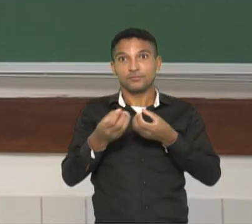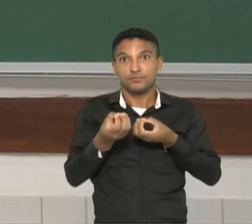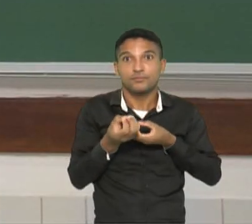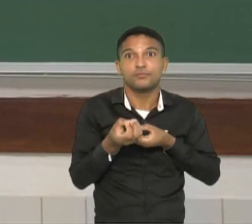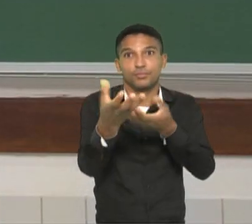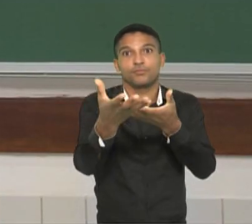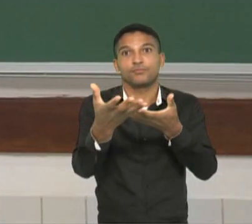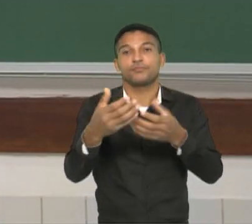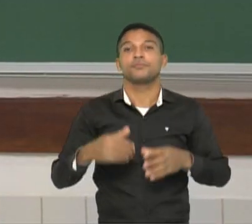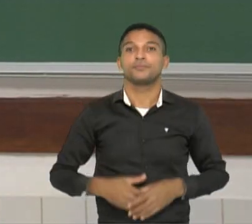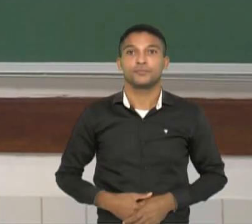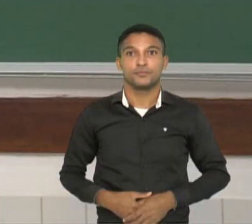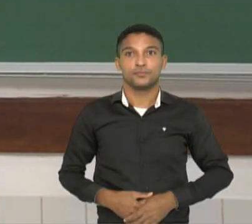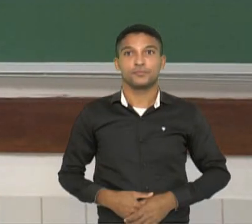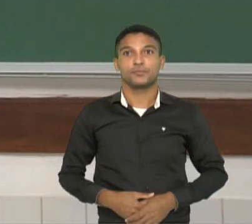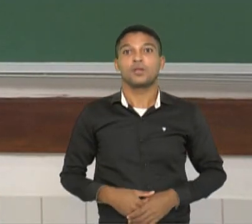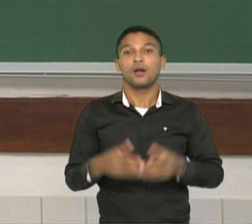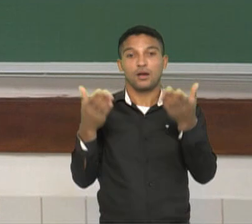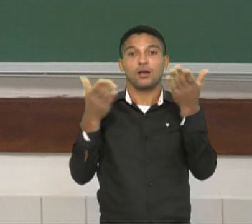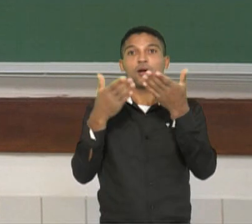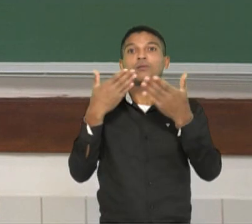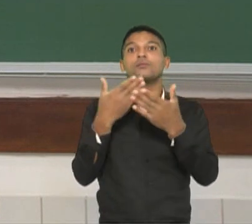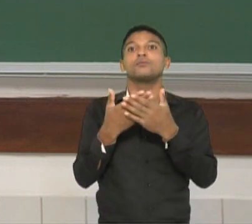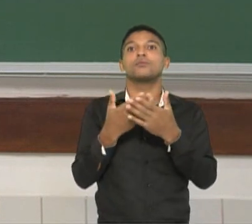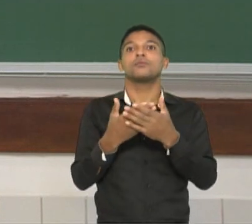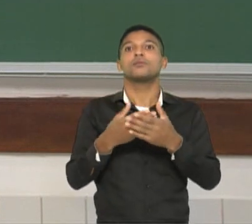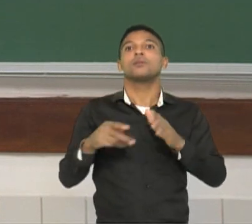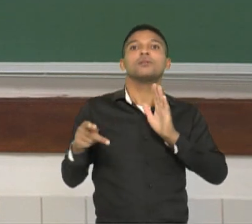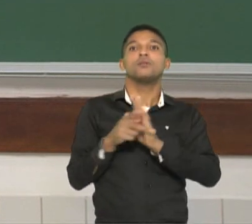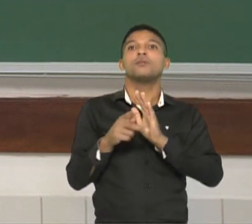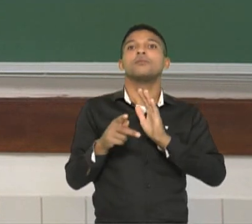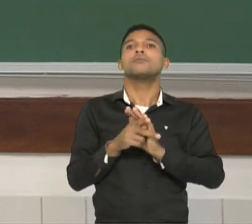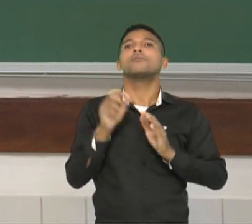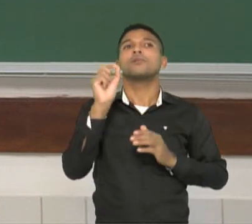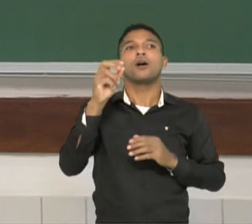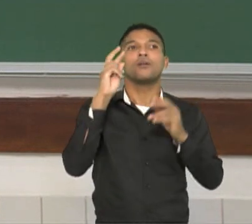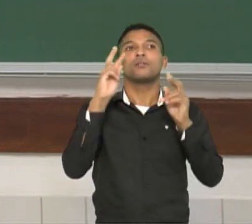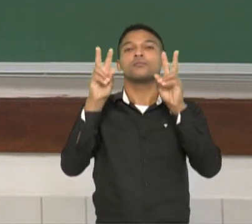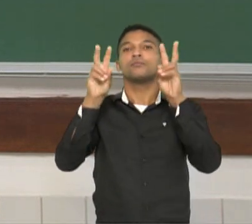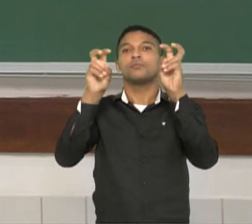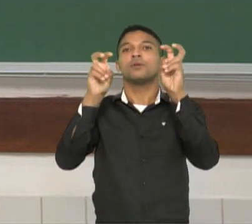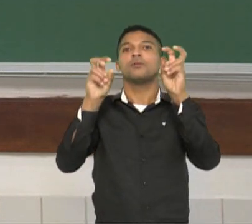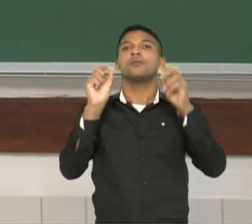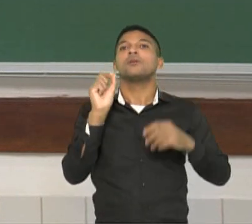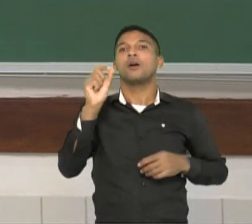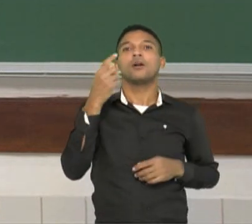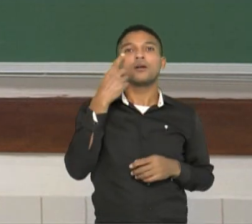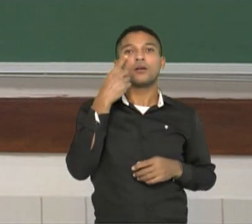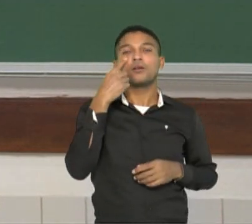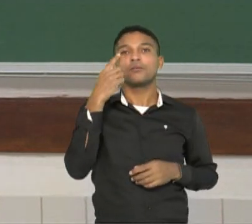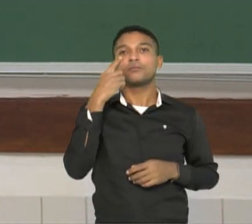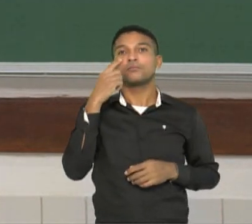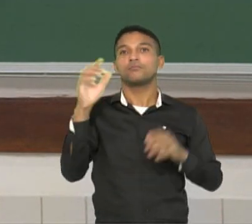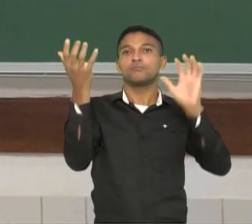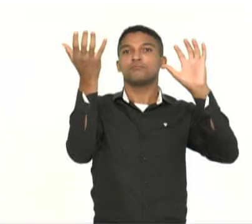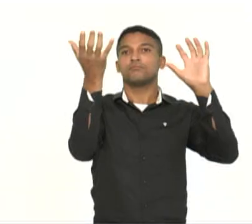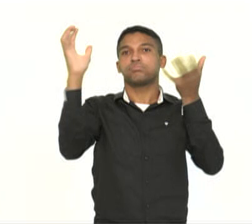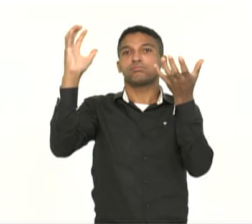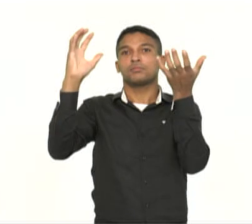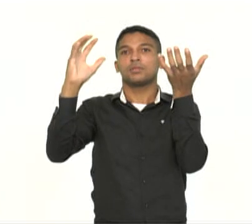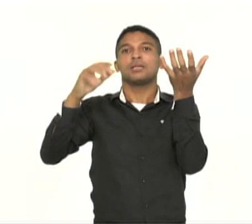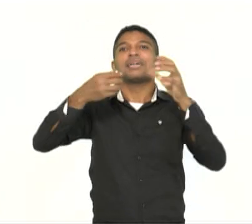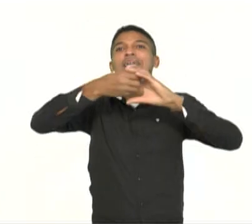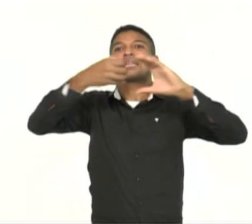E agora na nossa aula de hoje, nós vamos trabalhar um pouquinho sobre domínios morfoclimáticos. Então acompanha na tela ali os nossos objetivos.